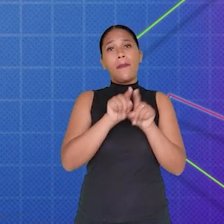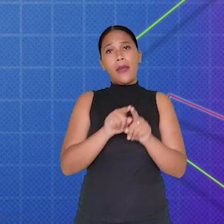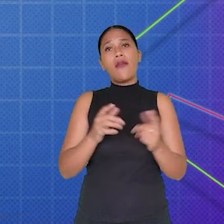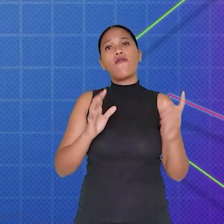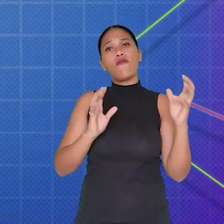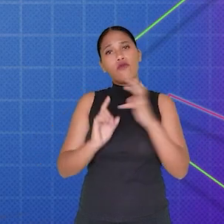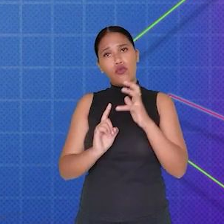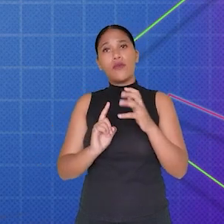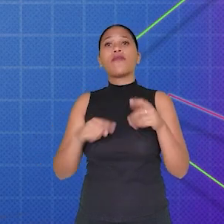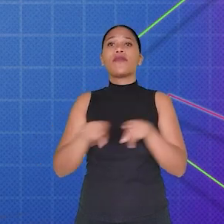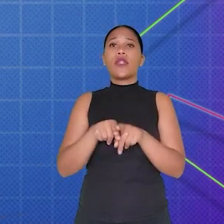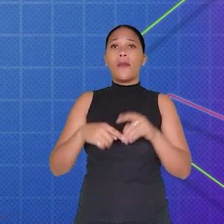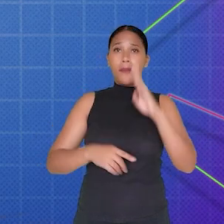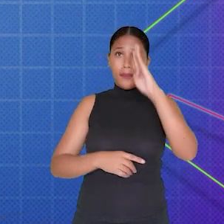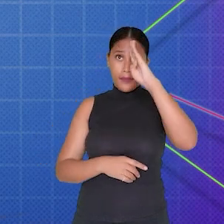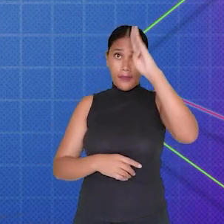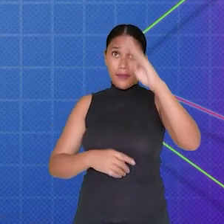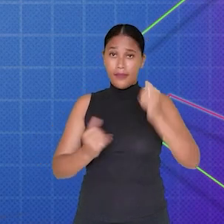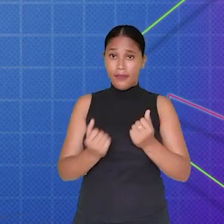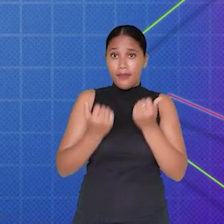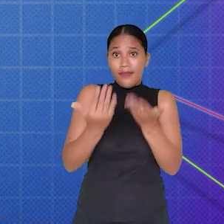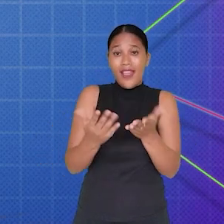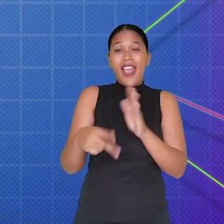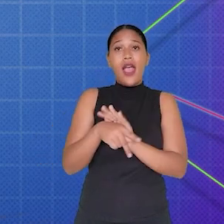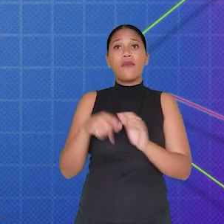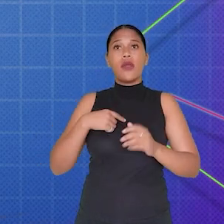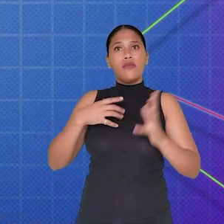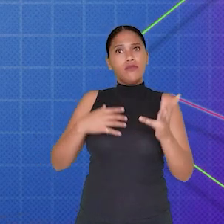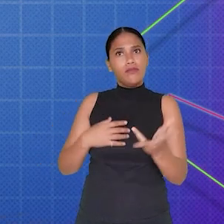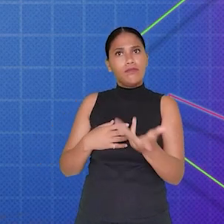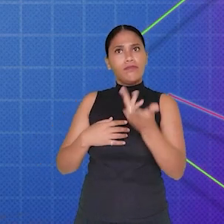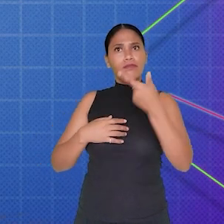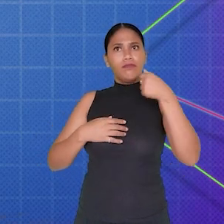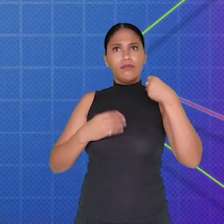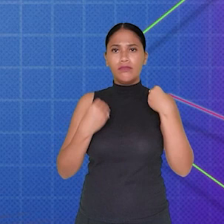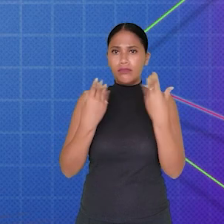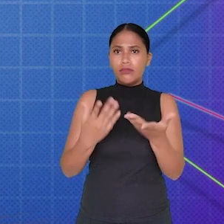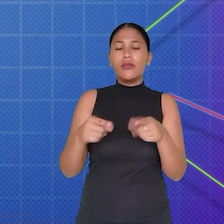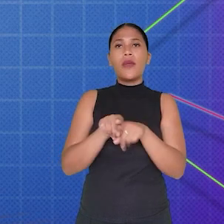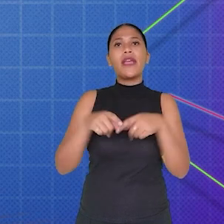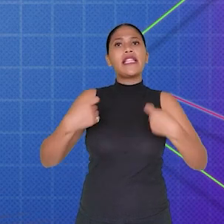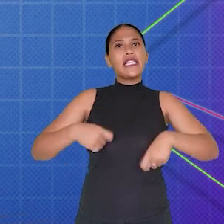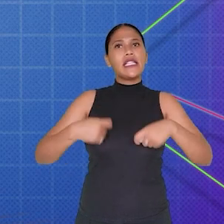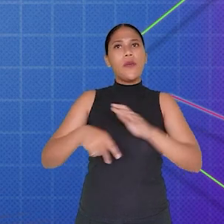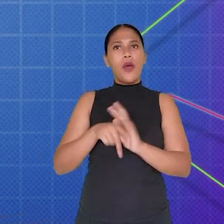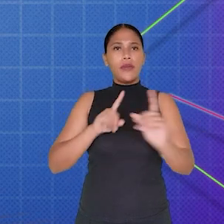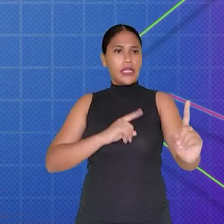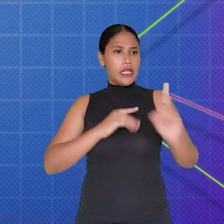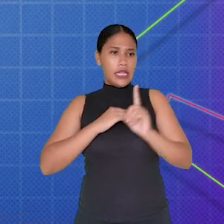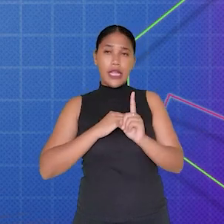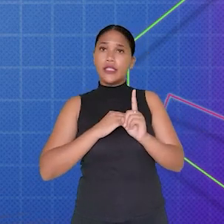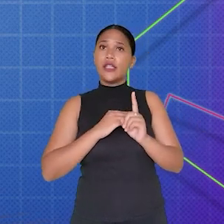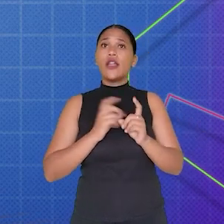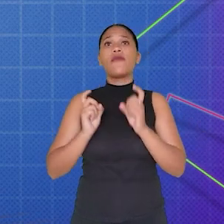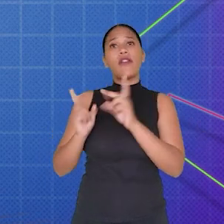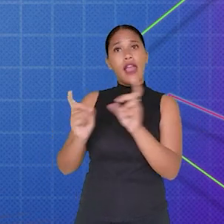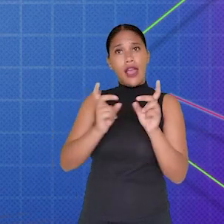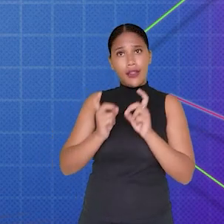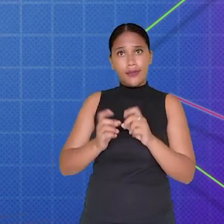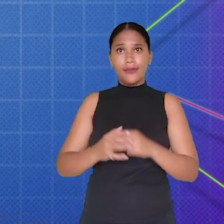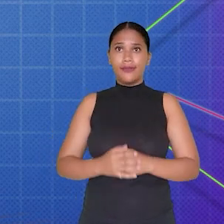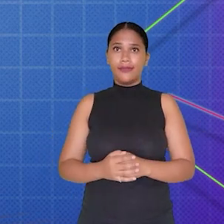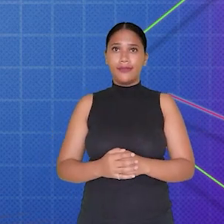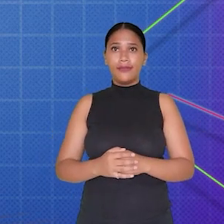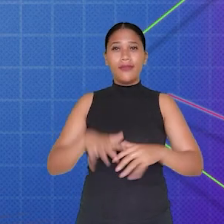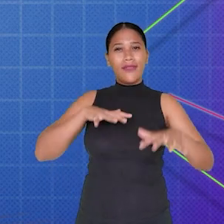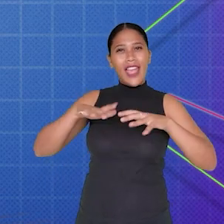do projeto. O objetivo principal é garantir a entrega eficiente de um produto de alta qualidade que atenda às necessidades do cliente e do